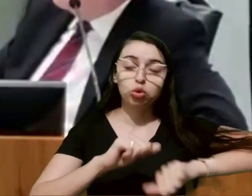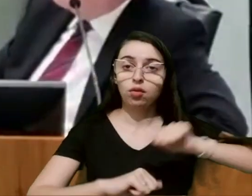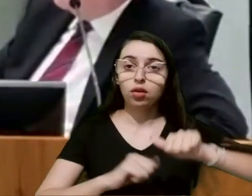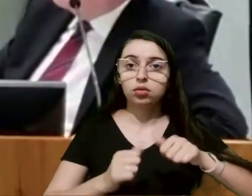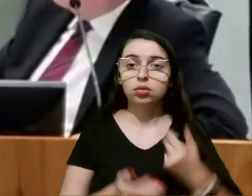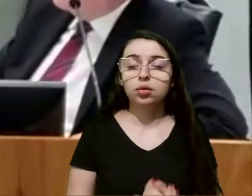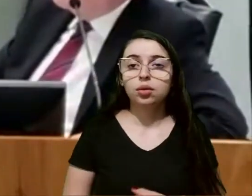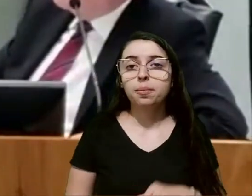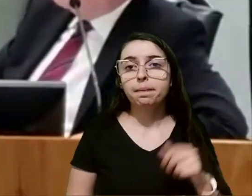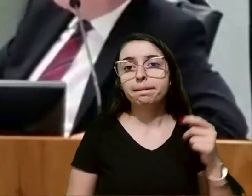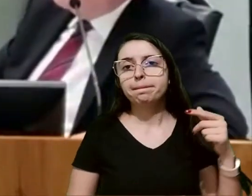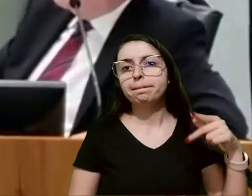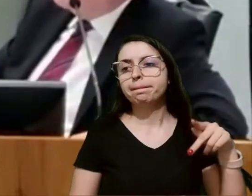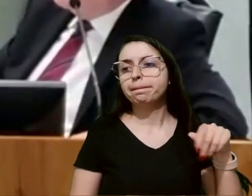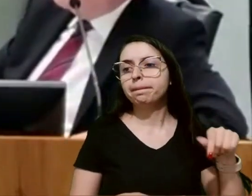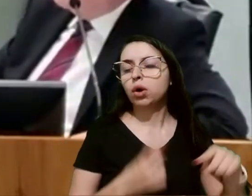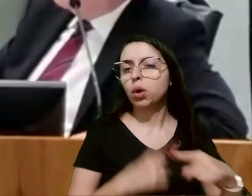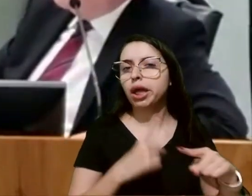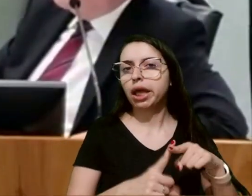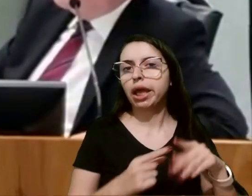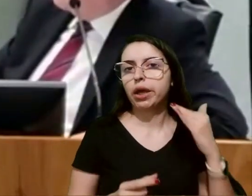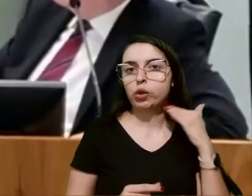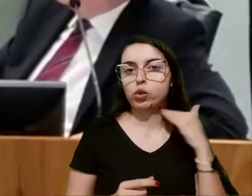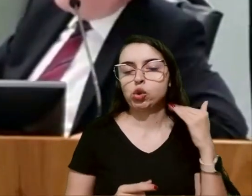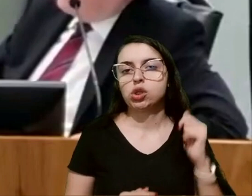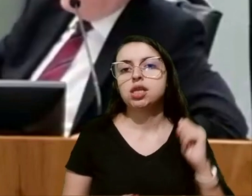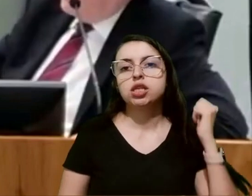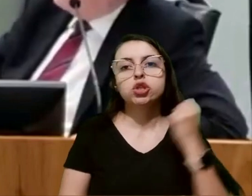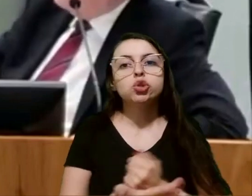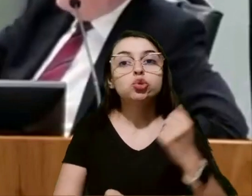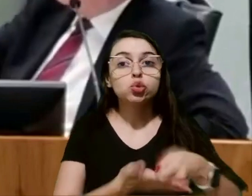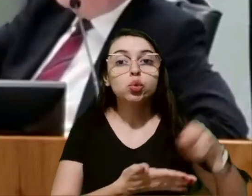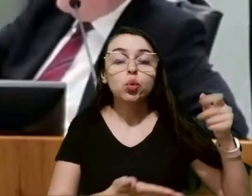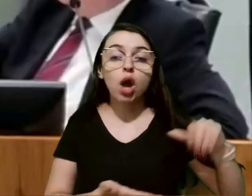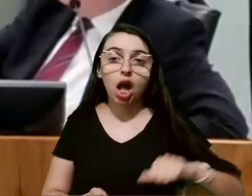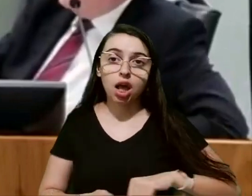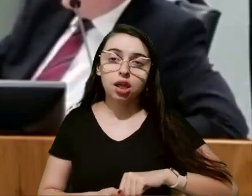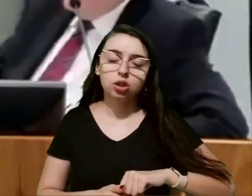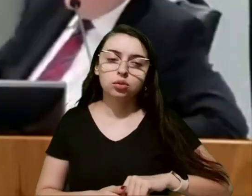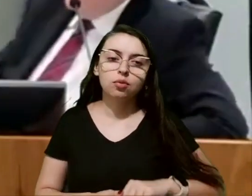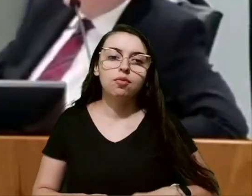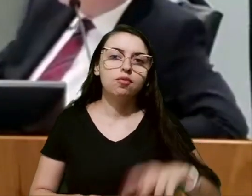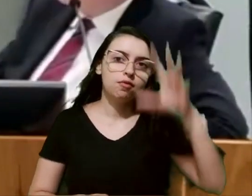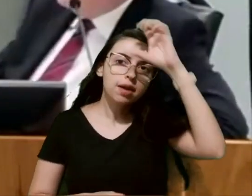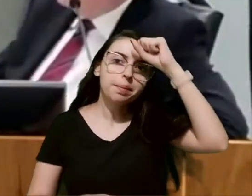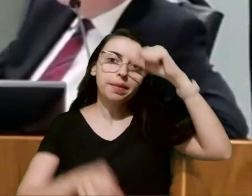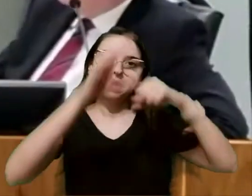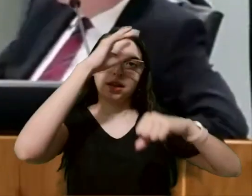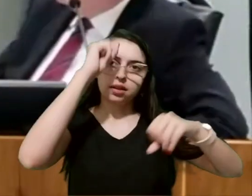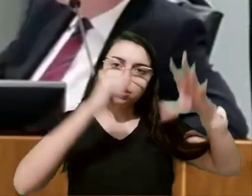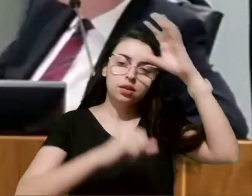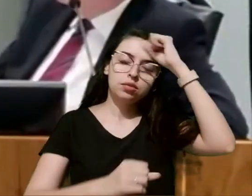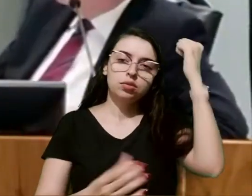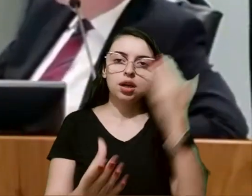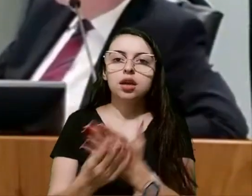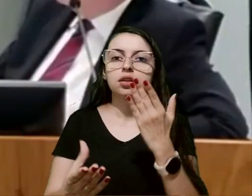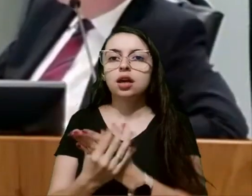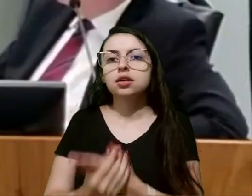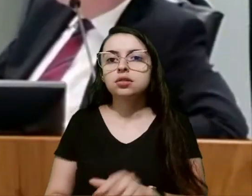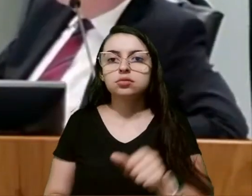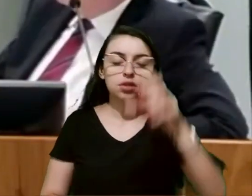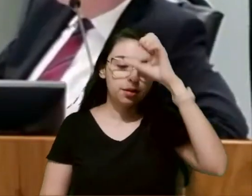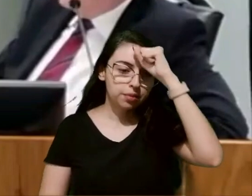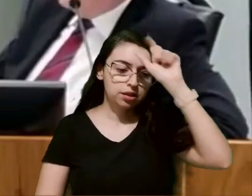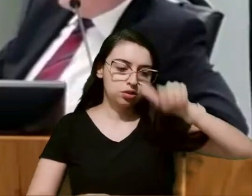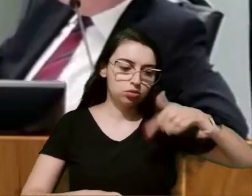autorrealiza, porque o magistrado, à medida em que ele vai julgando, por isso que eu digo assim, ele vai ele ter que. vai, porque o É uma aprendizado de. necessidade, Essa né? coisa, o aprendizado que ele tem em cada